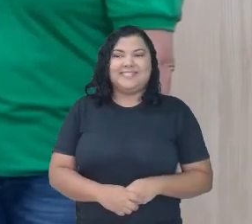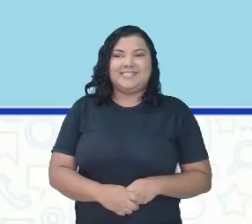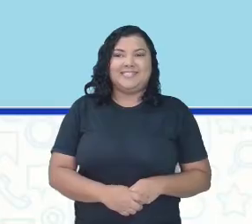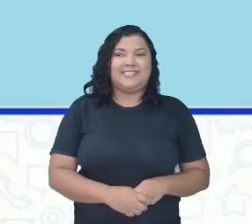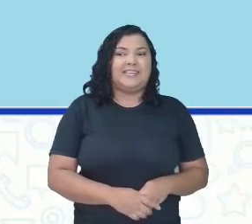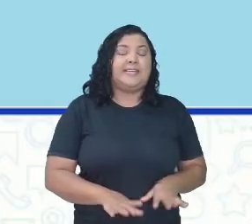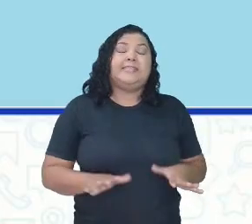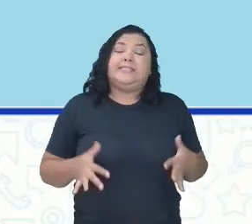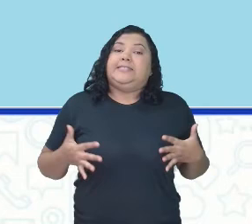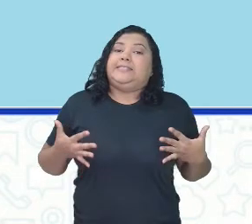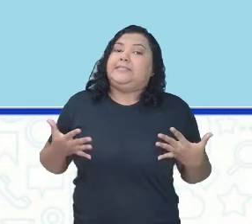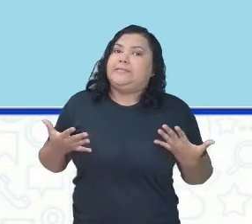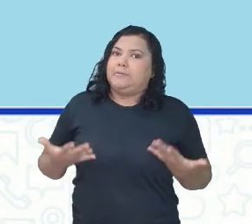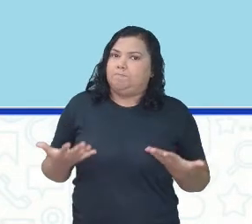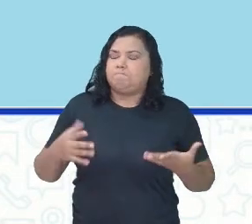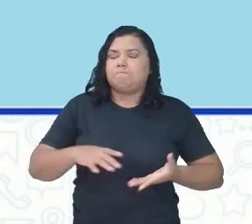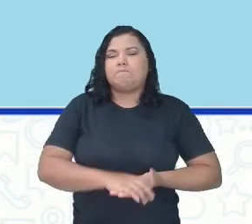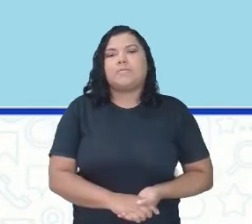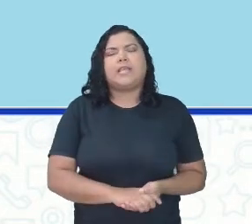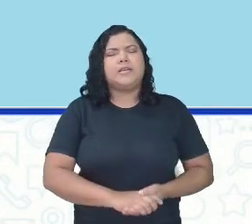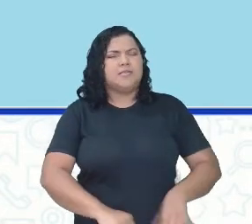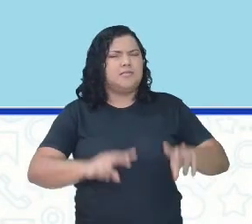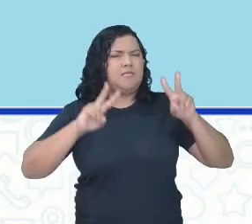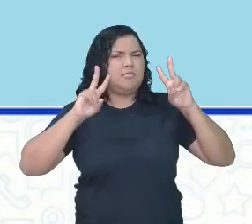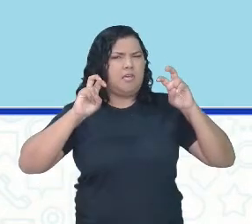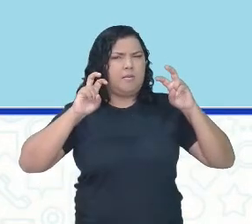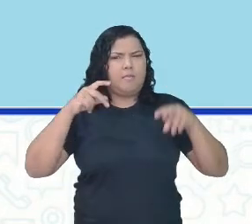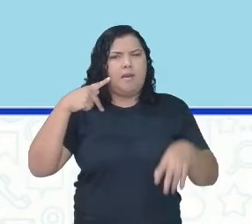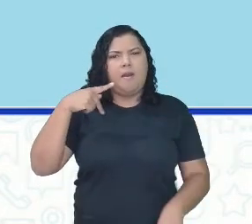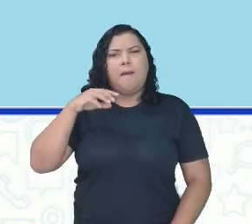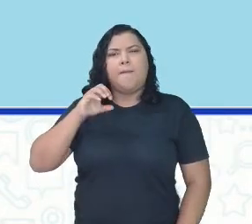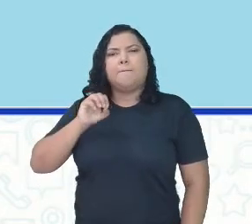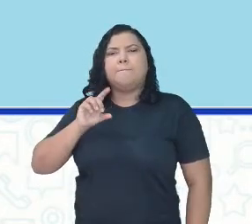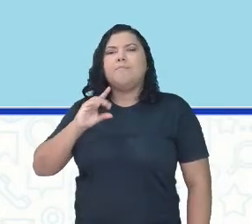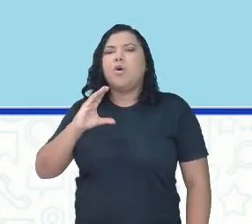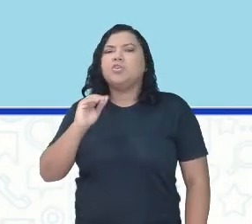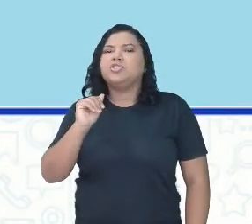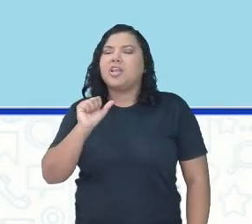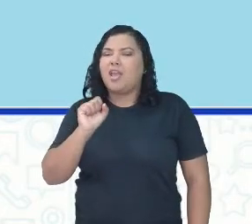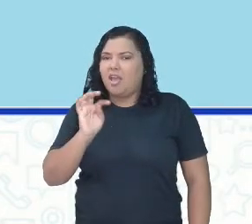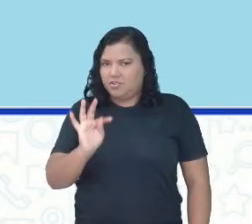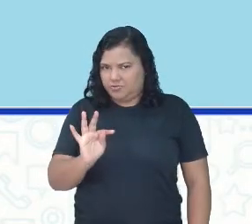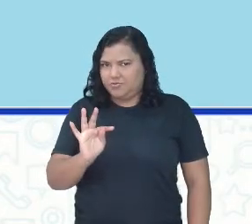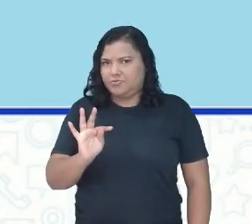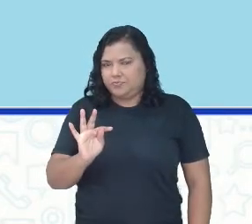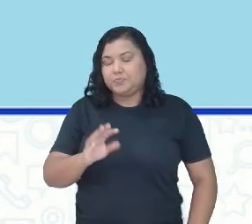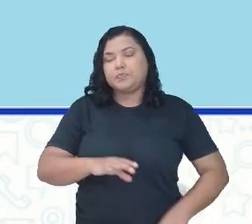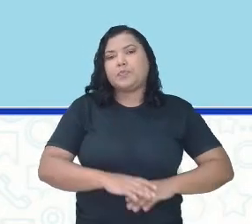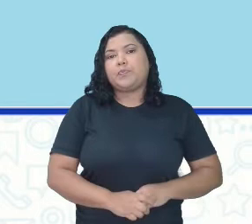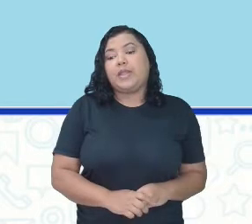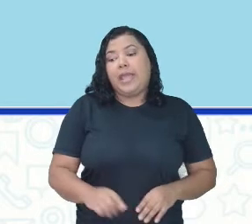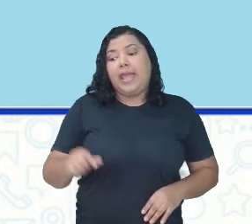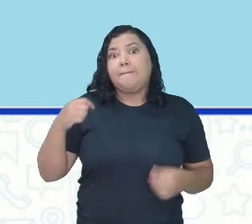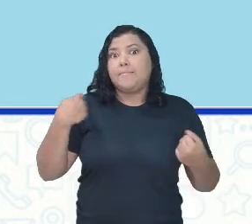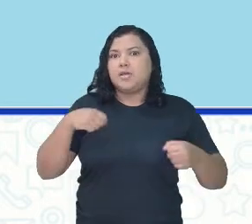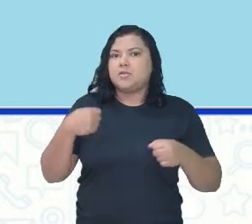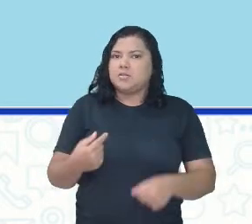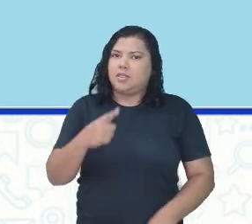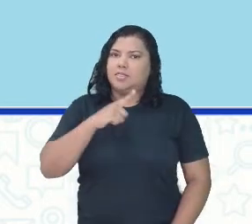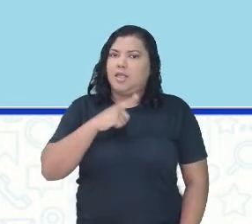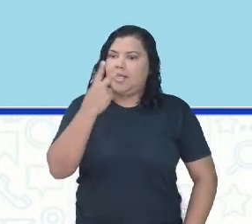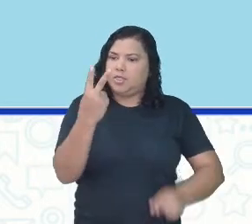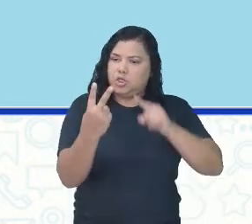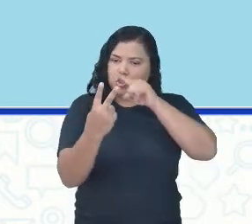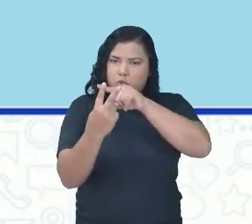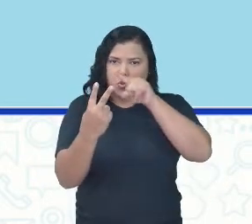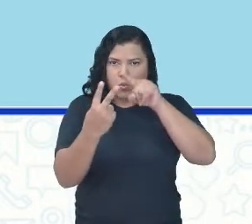Então, para abordar o tema, o podcast conta com a participação de 2 convidados.